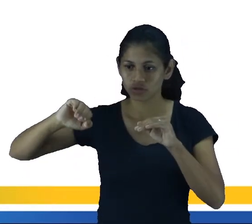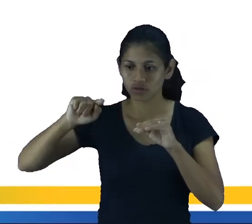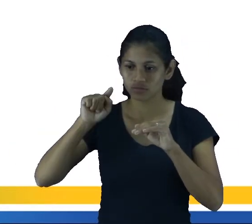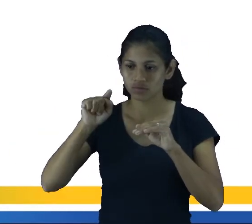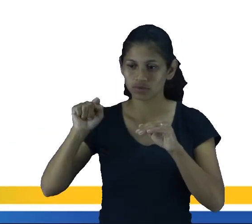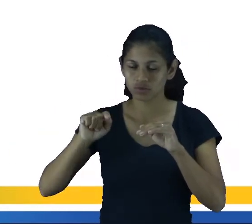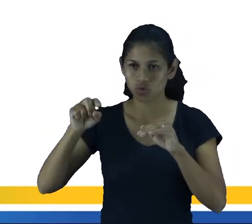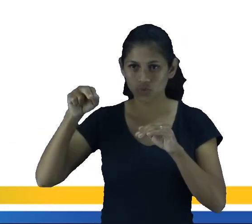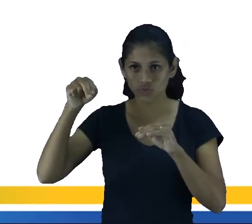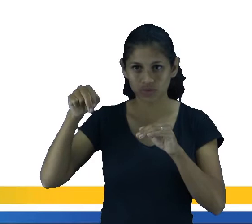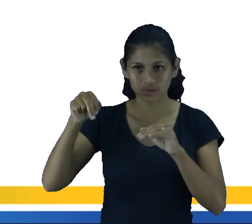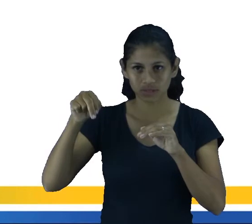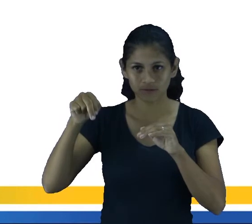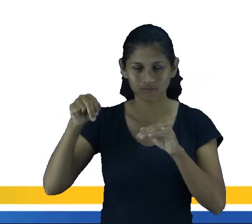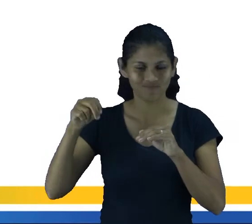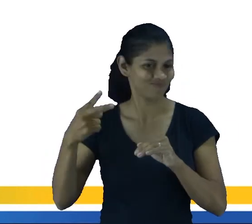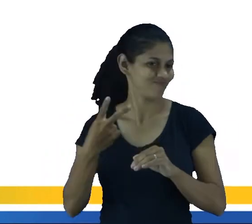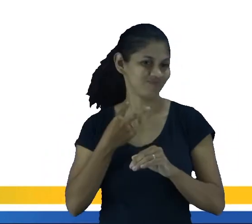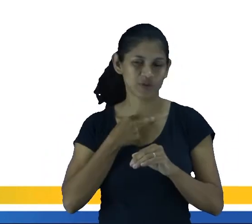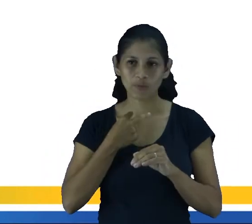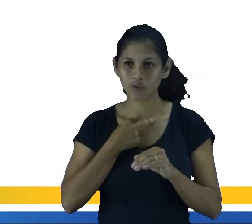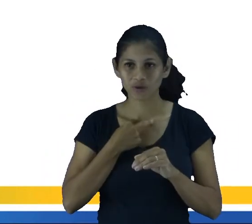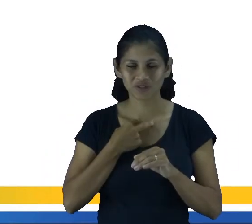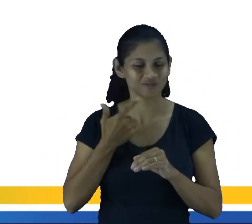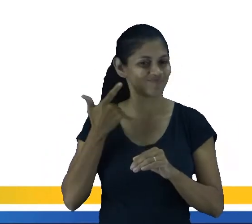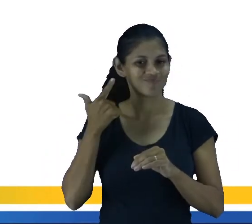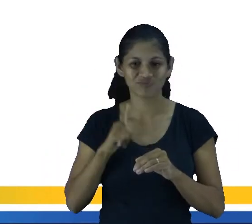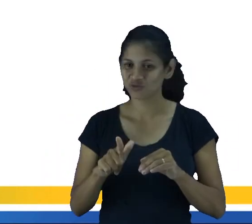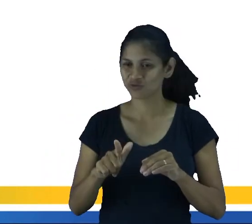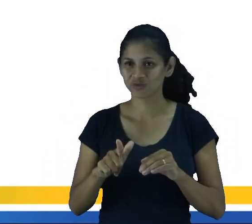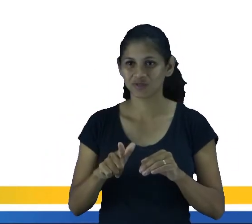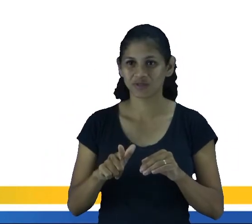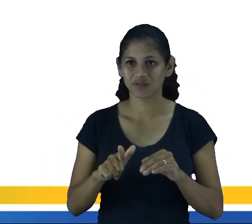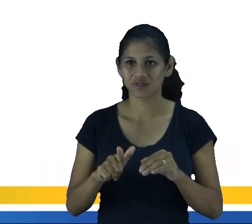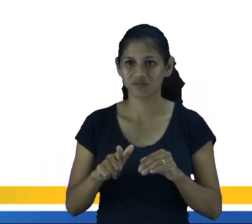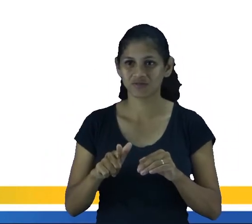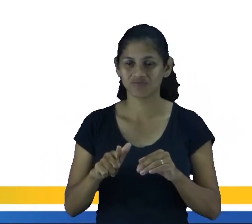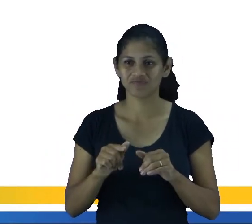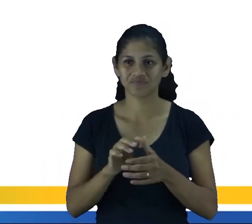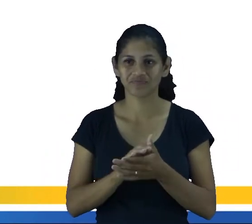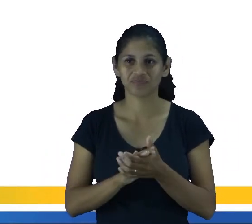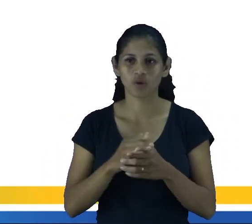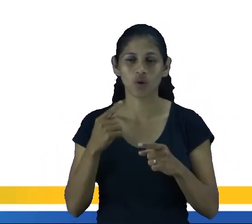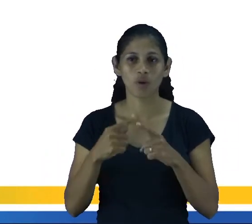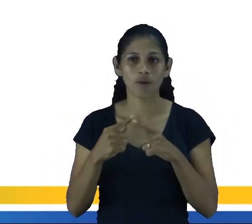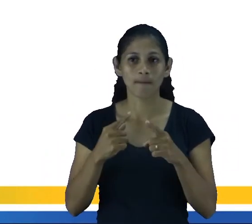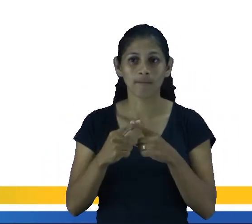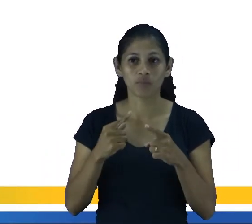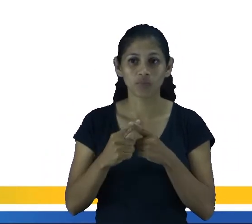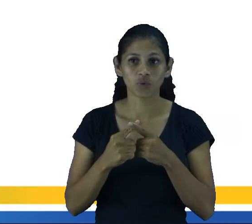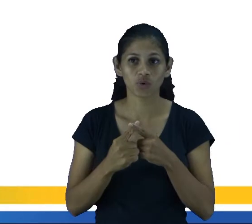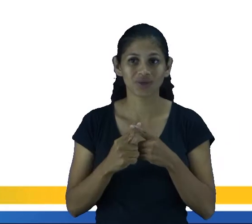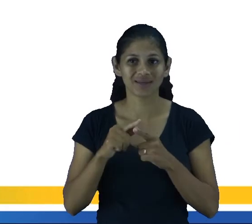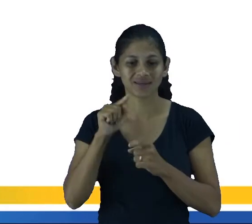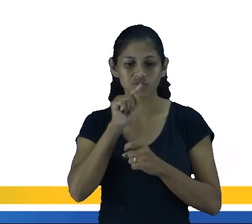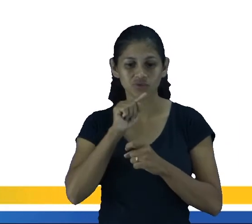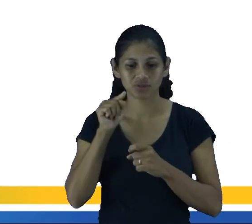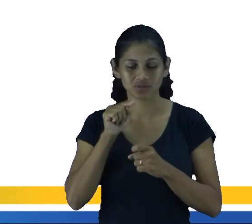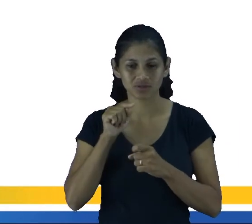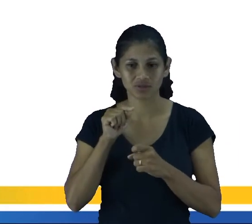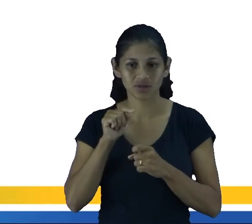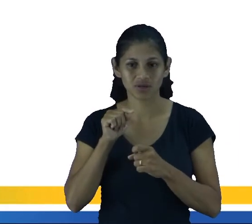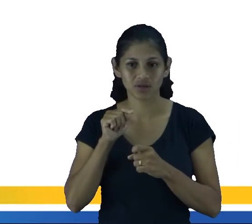reativo que o zinco. Então essa reação ela não ocorre por conta da reatividade